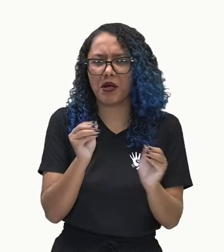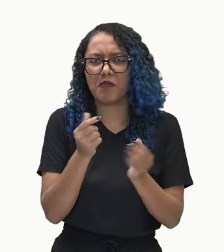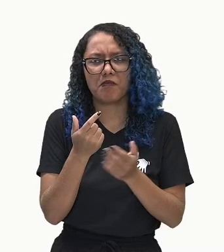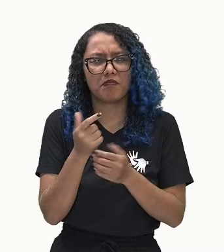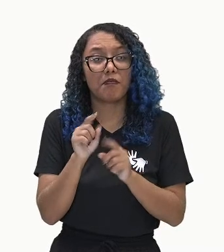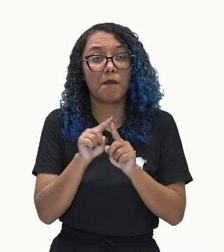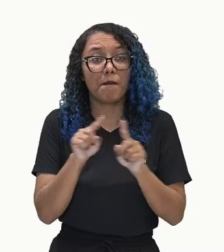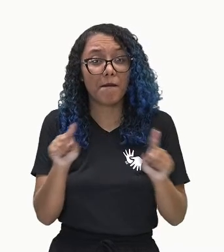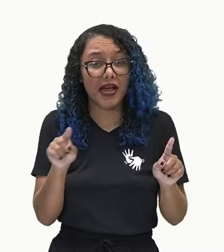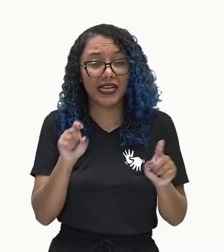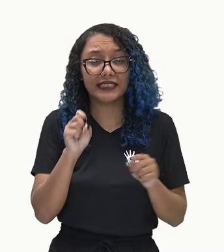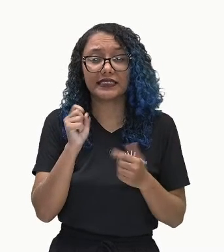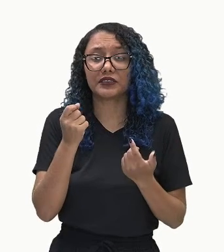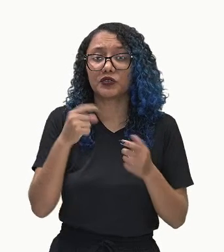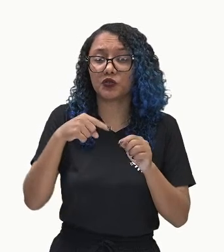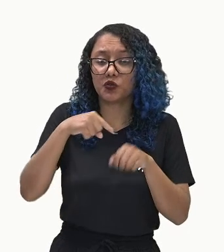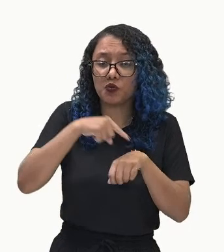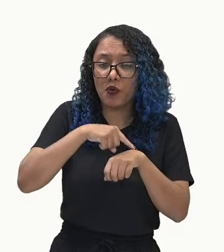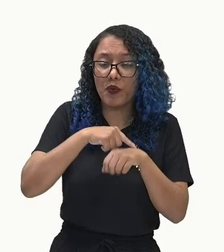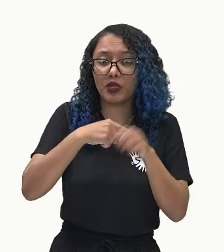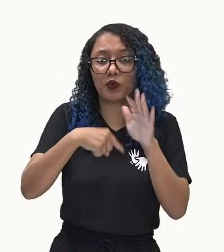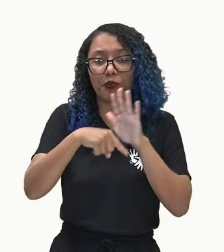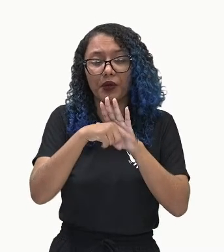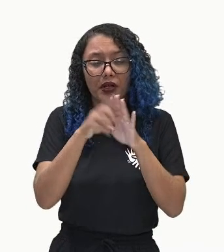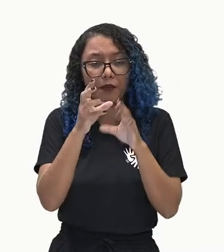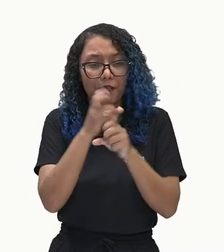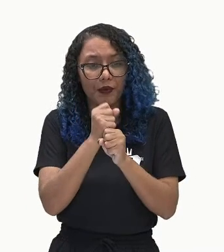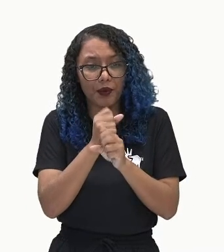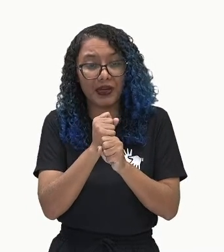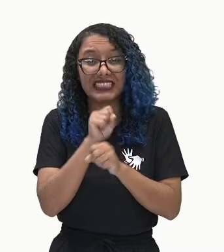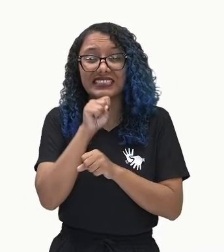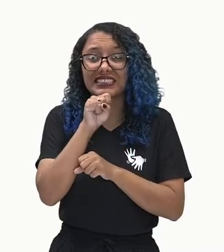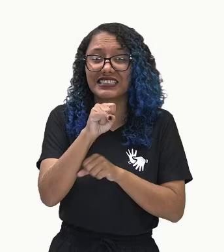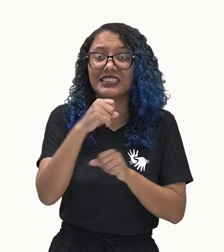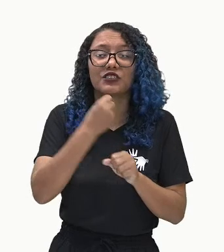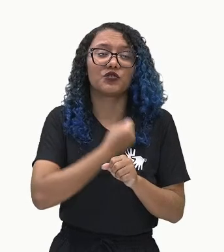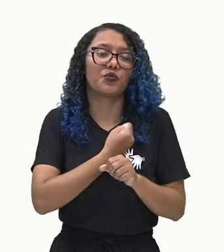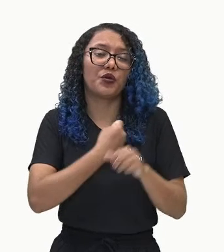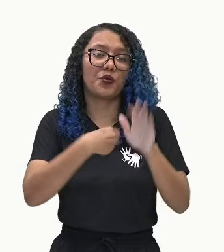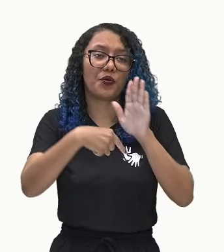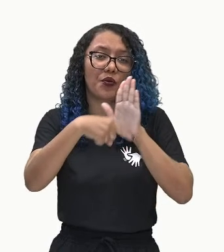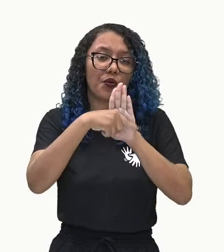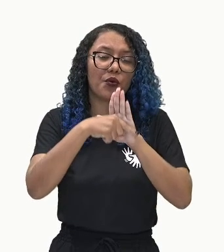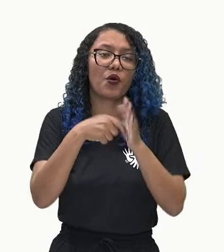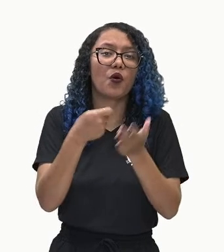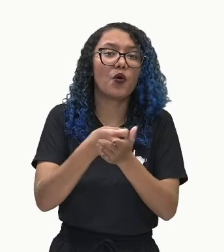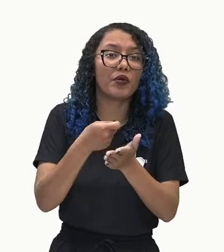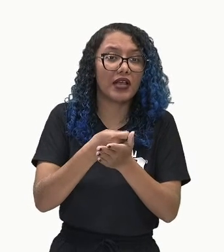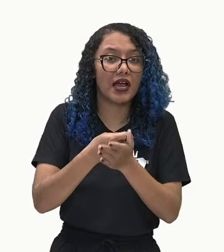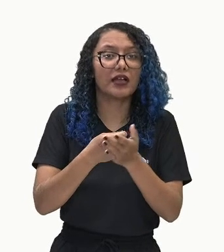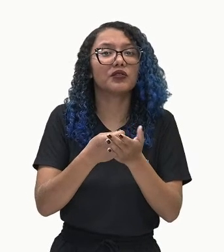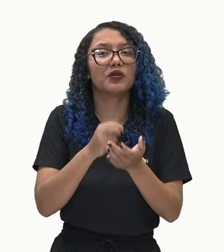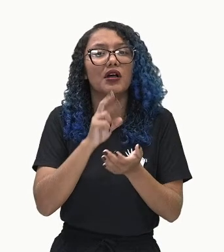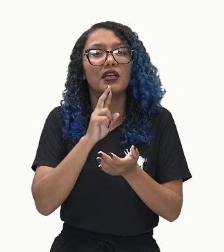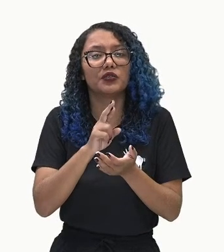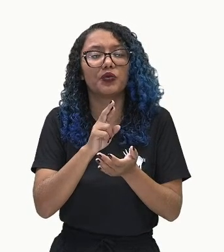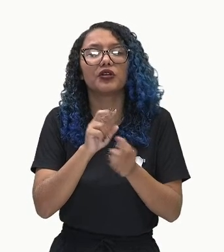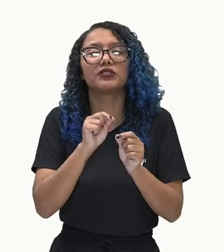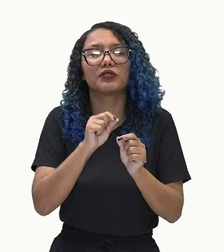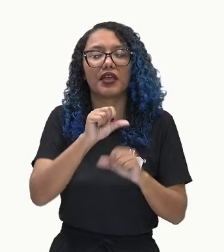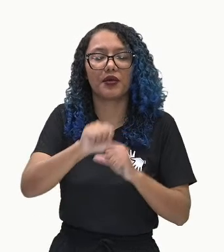essa subtração, se você encontrar um valor negativo, obrigatoriamente transforme-o em